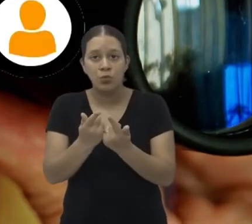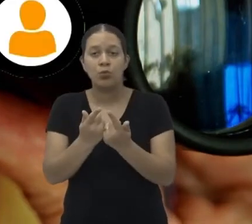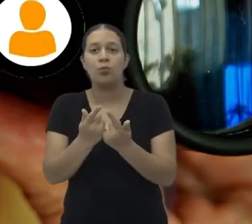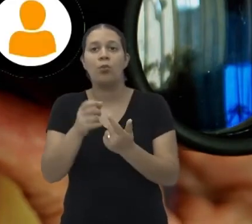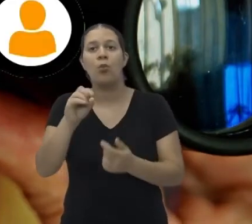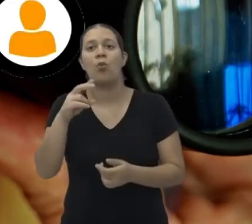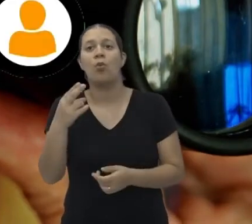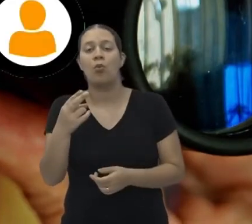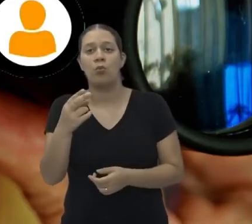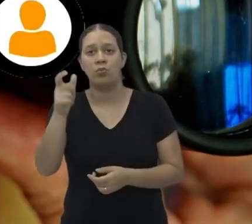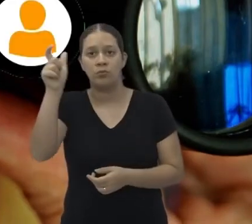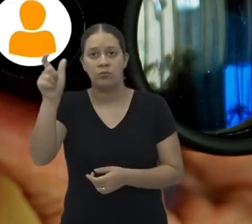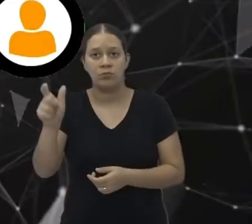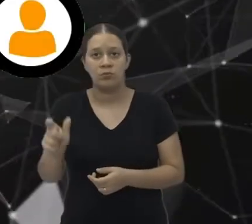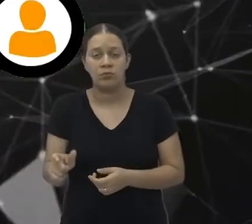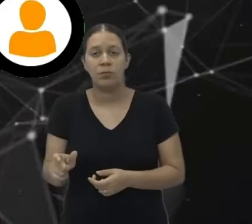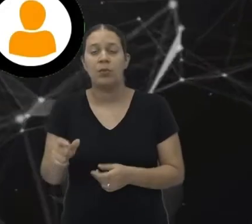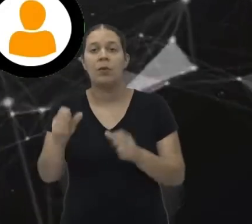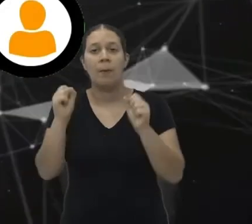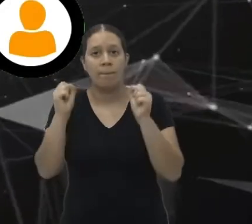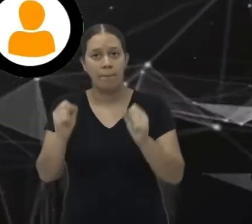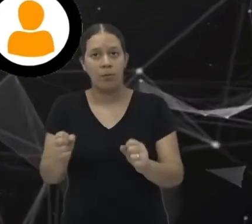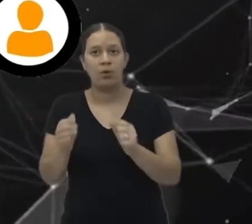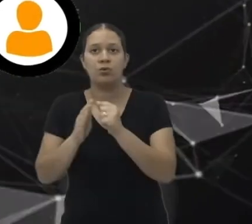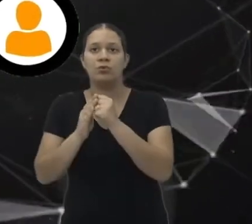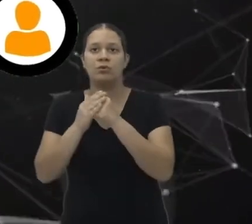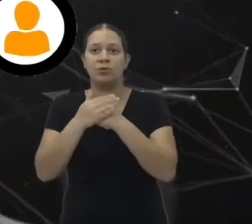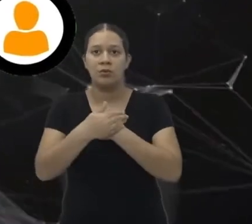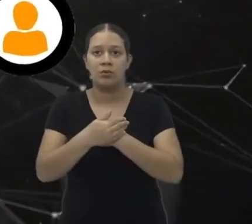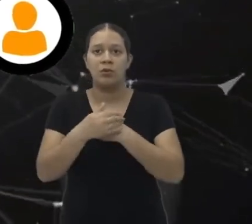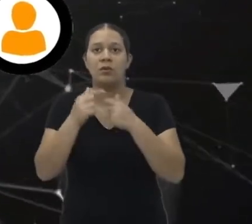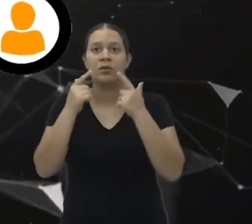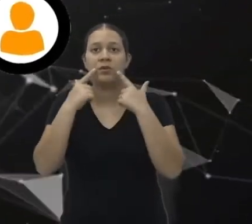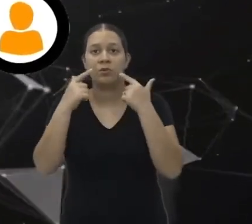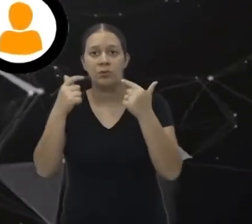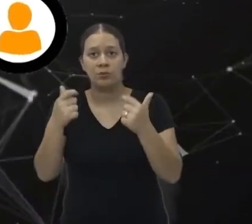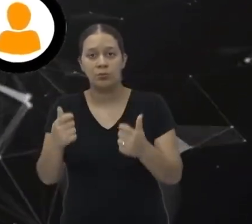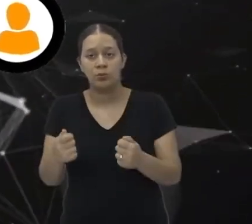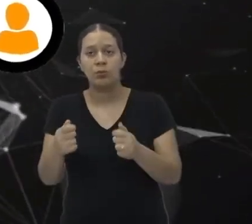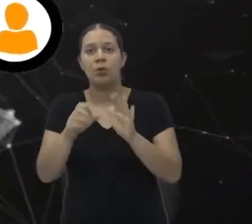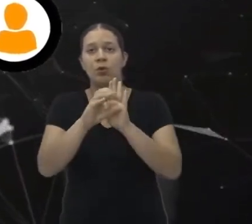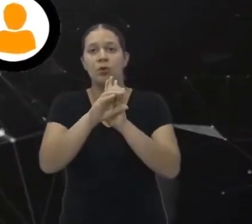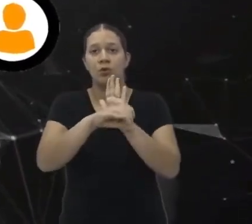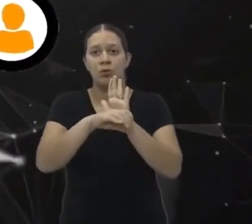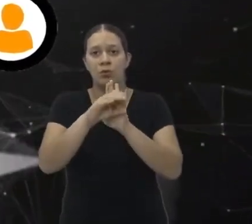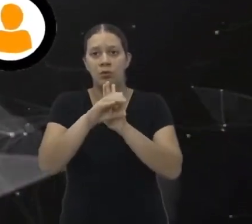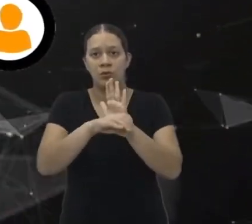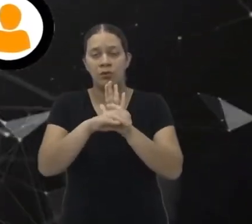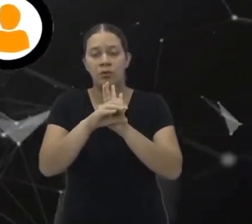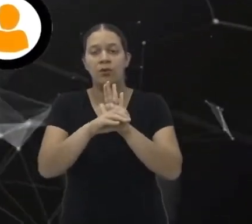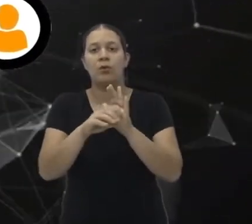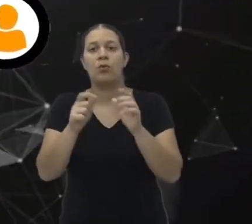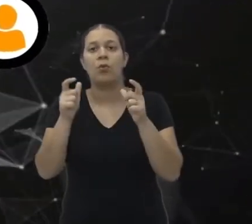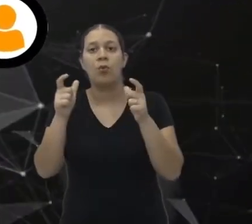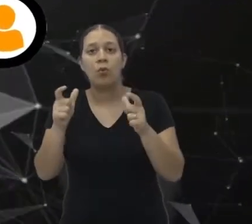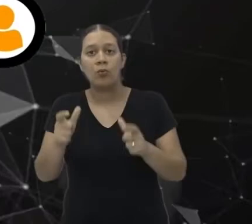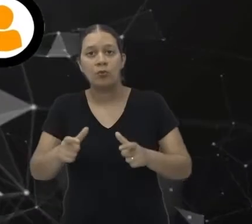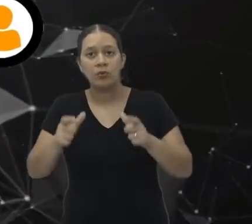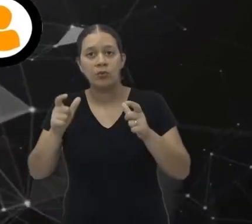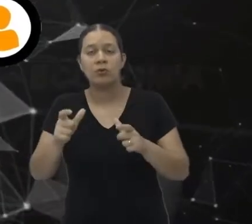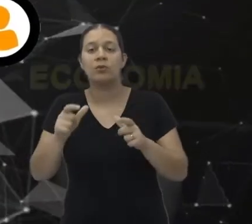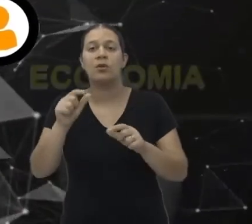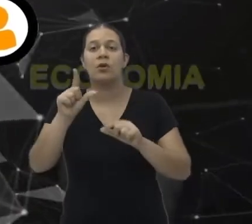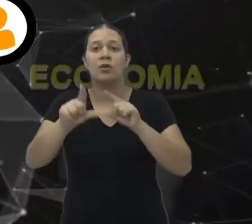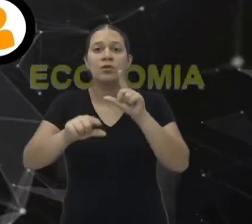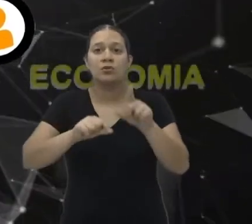grupos específicos ou pessoas. Essas informações podem estar escondidas na linguagem usada pelo conteúdo, pontos